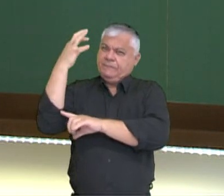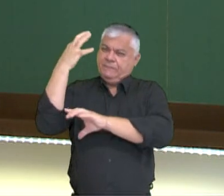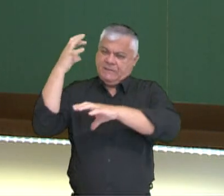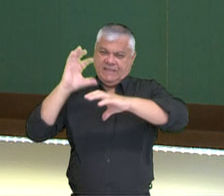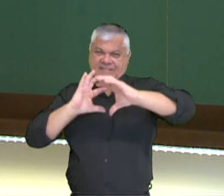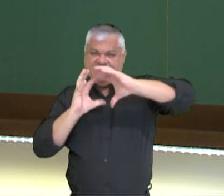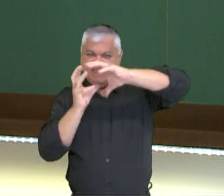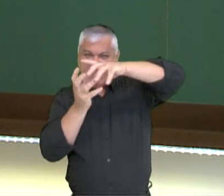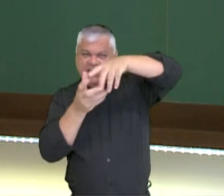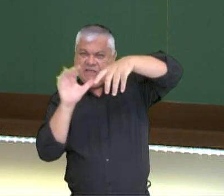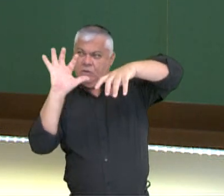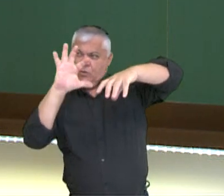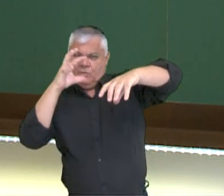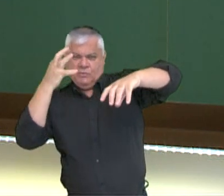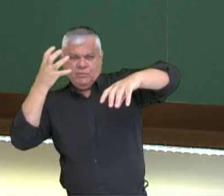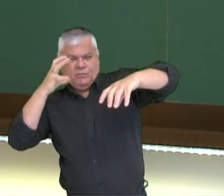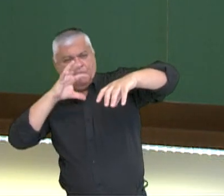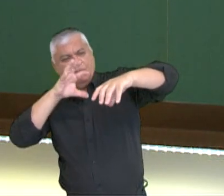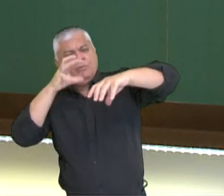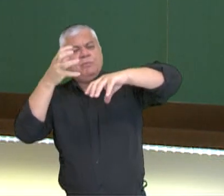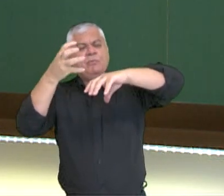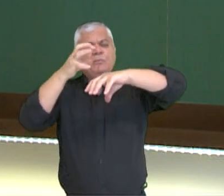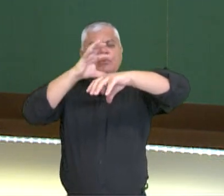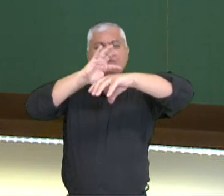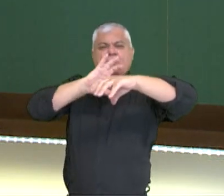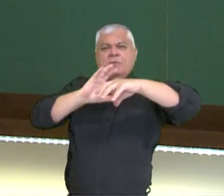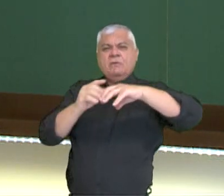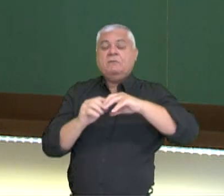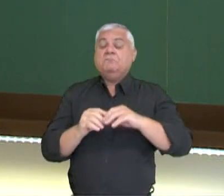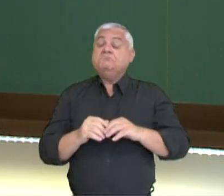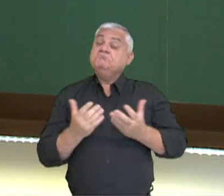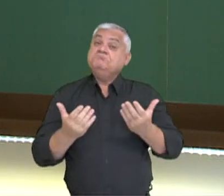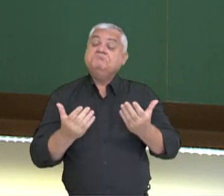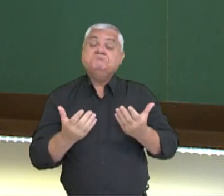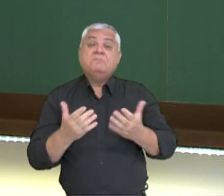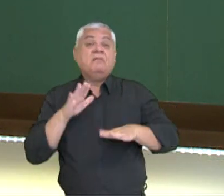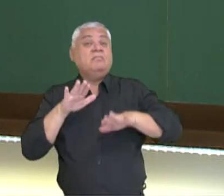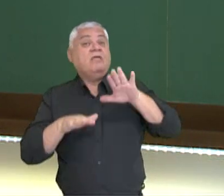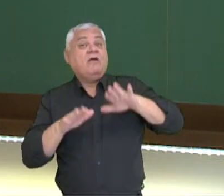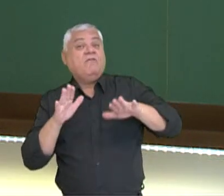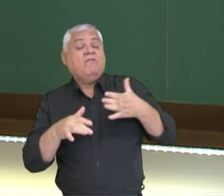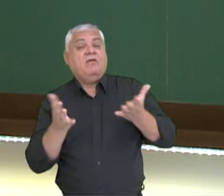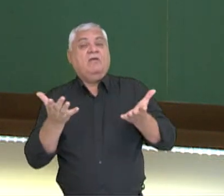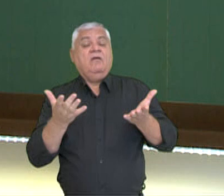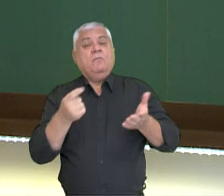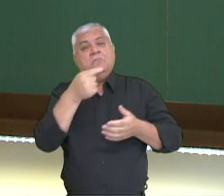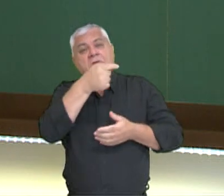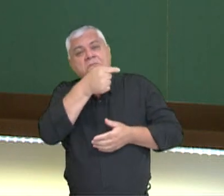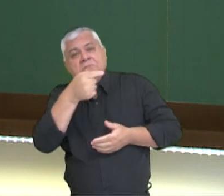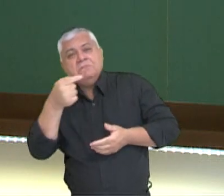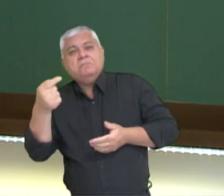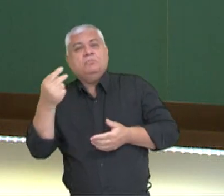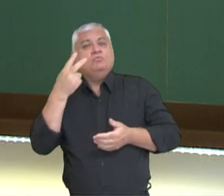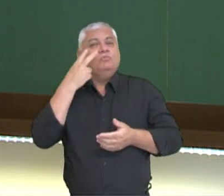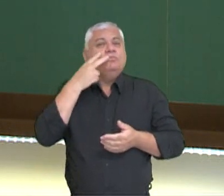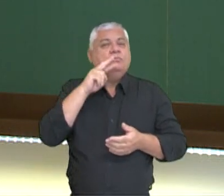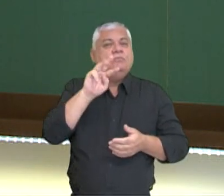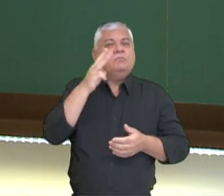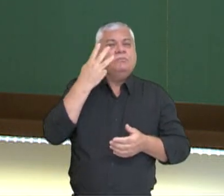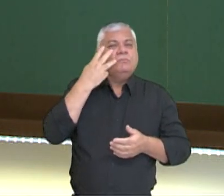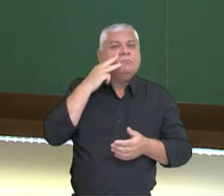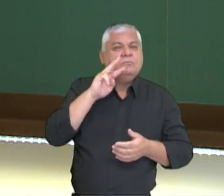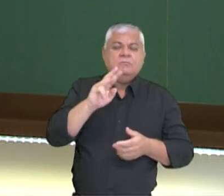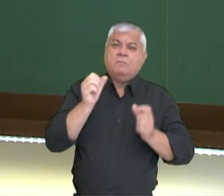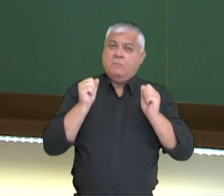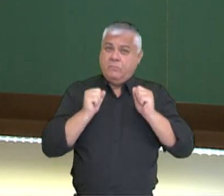cálculos matemáticos, se estabelece uma previsão para alguns dias. Pode acontecer de tal forma, pode